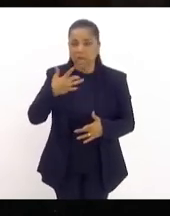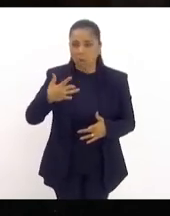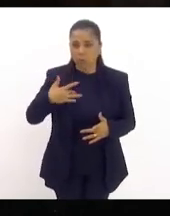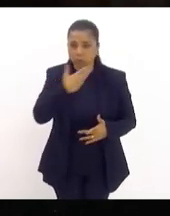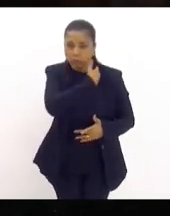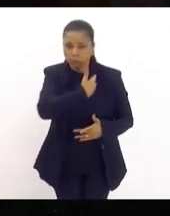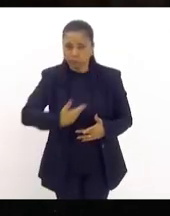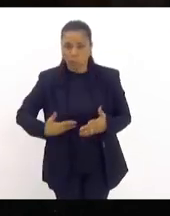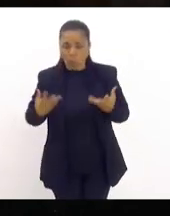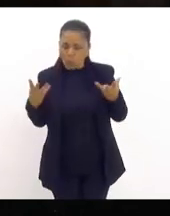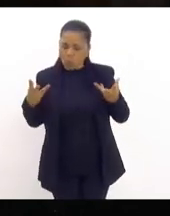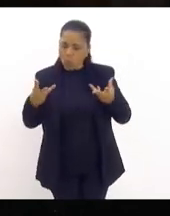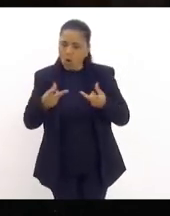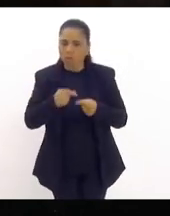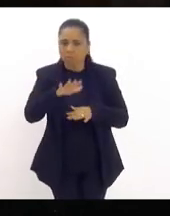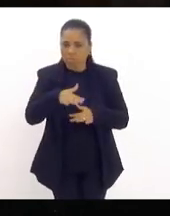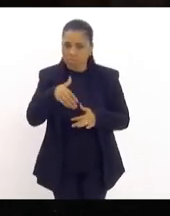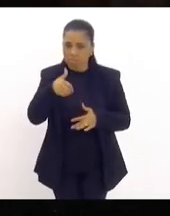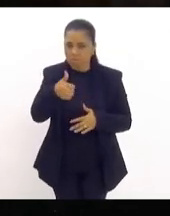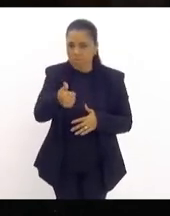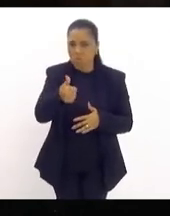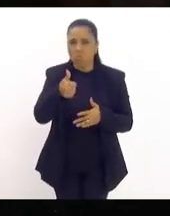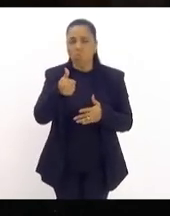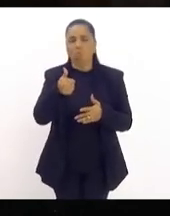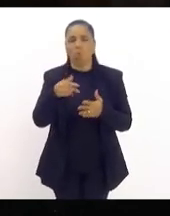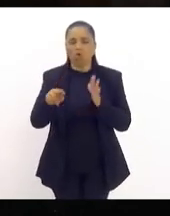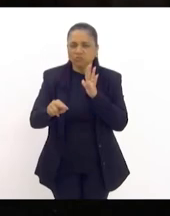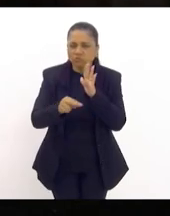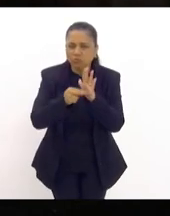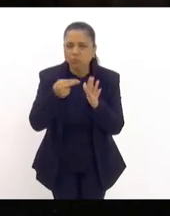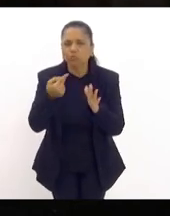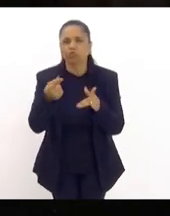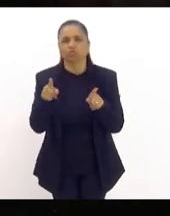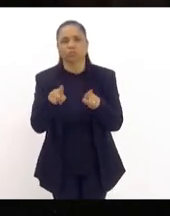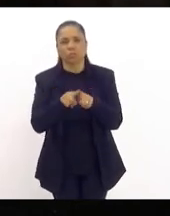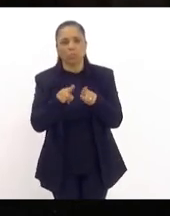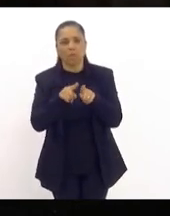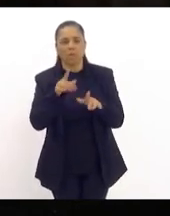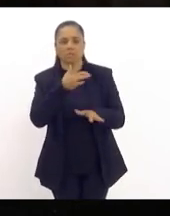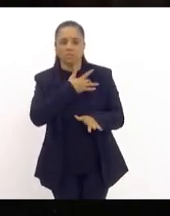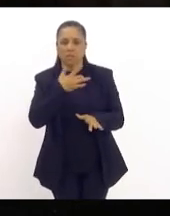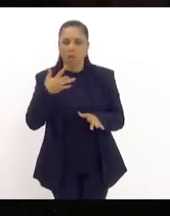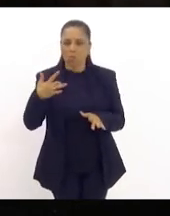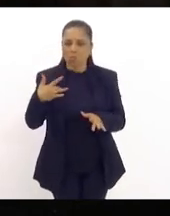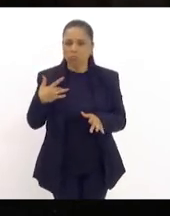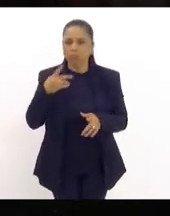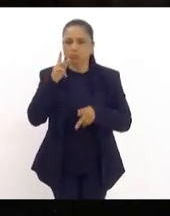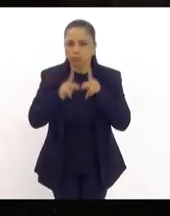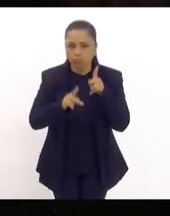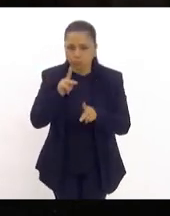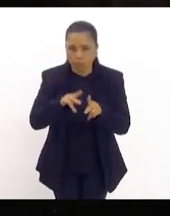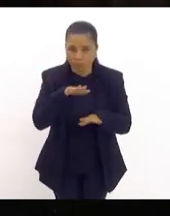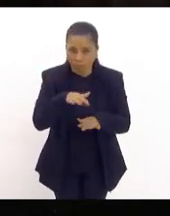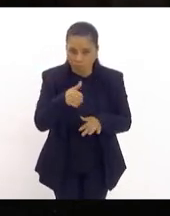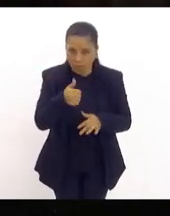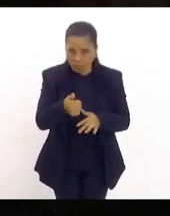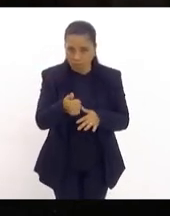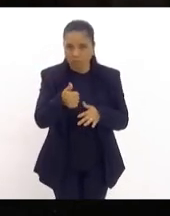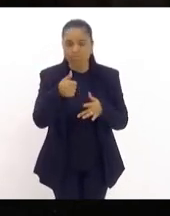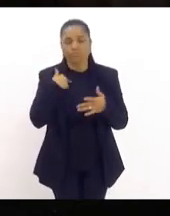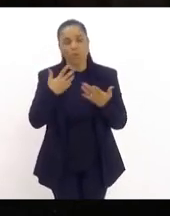poder fazer as operações, garantir a saúde do nosso povo. Então, nós ficamos muito felizes porque conseguimos fazer